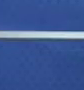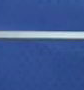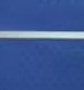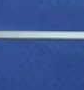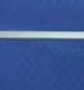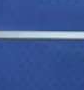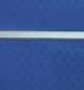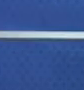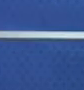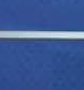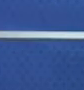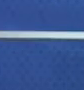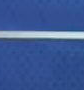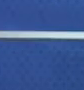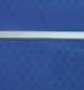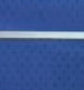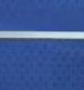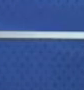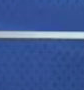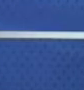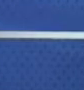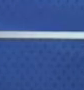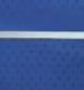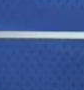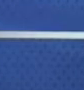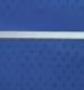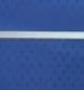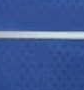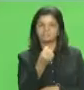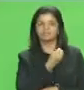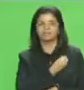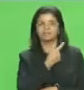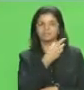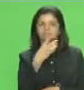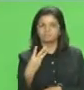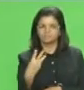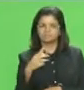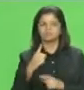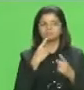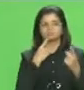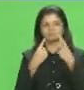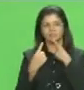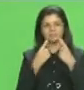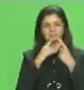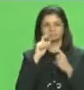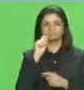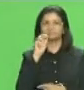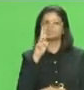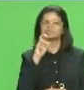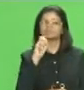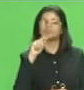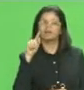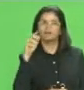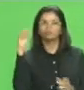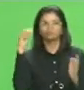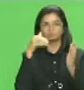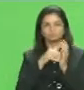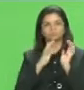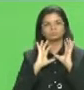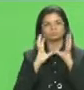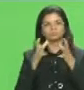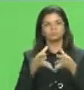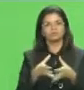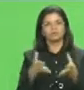Eleições 2016, TV Guará, debate Guará. Este último bloco ficou